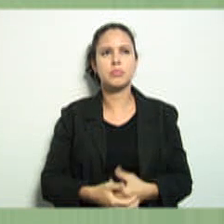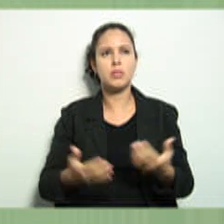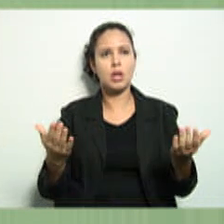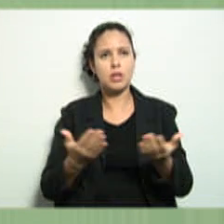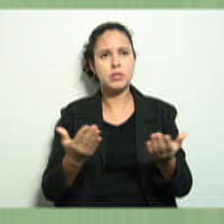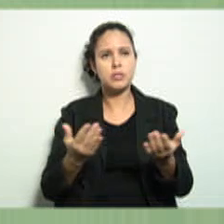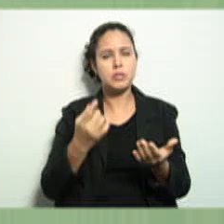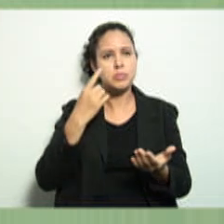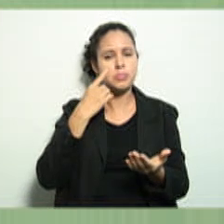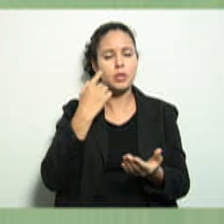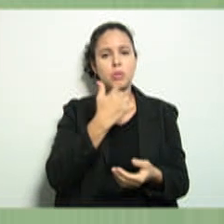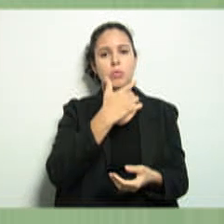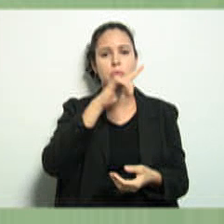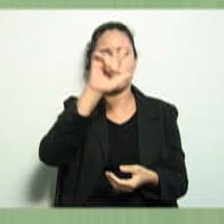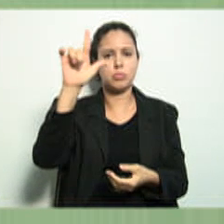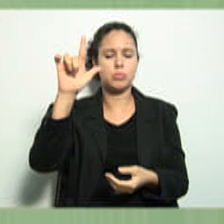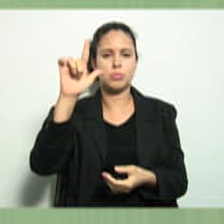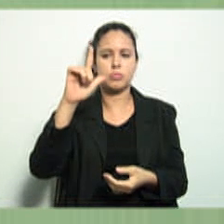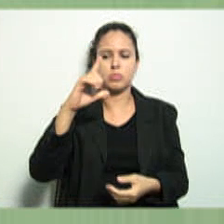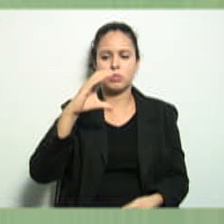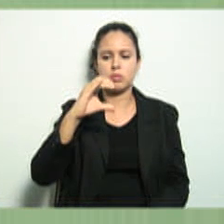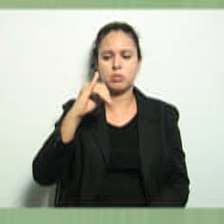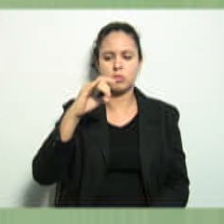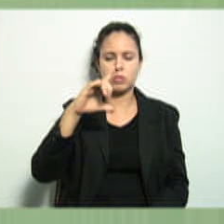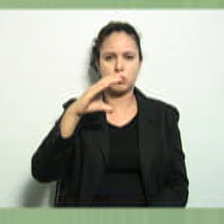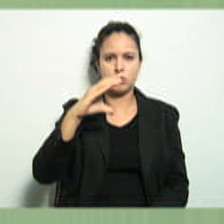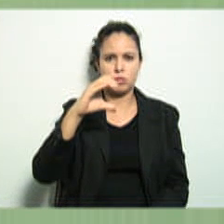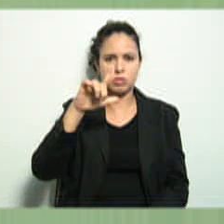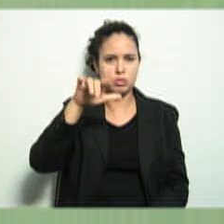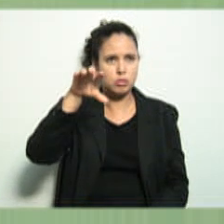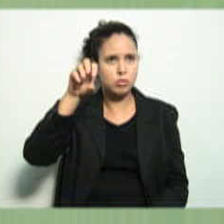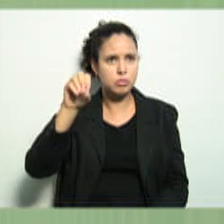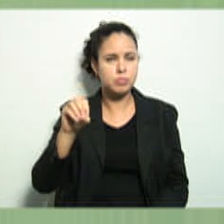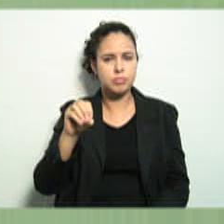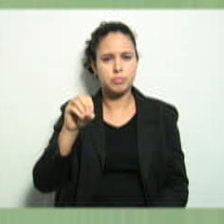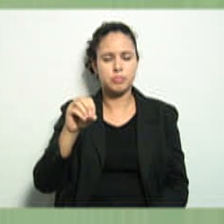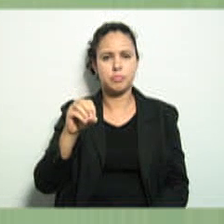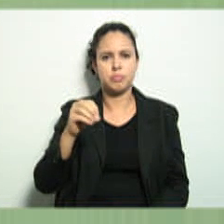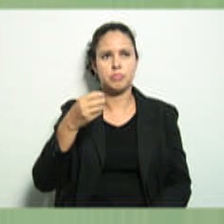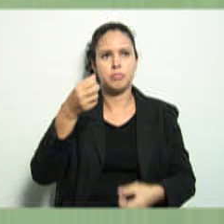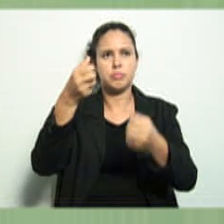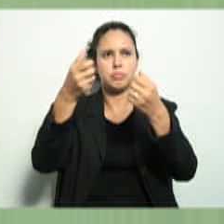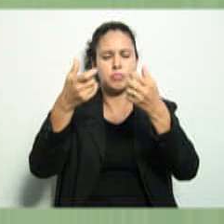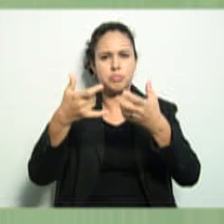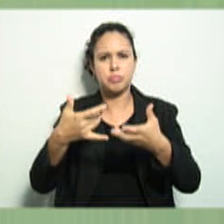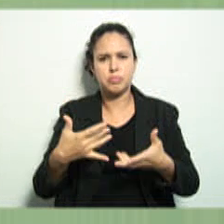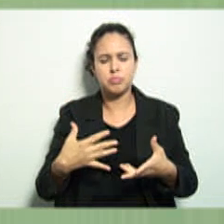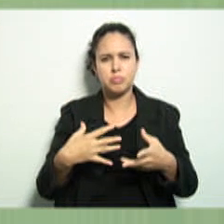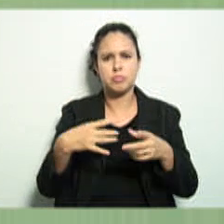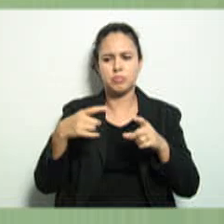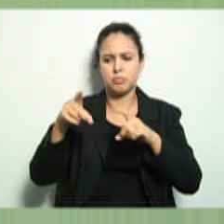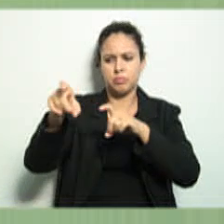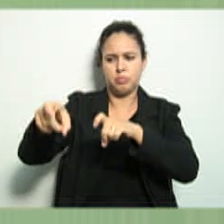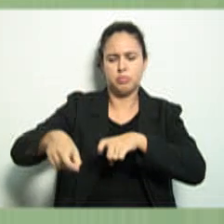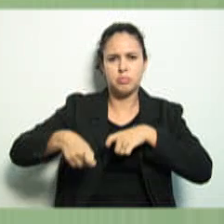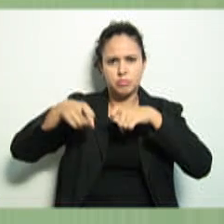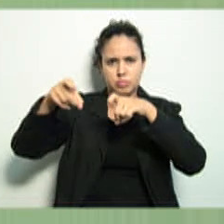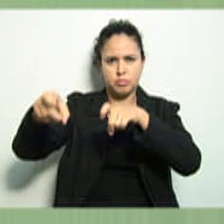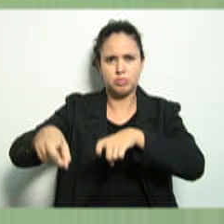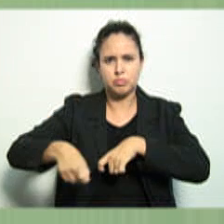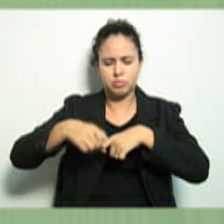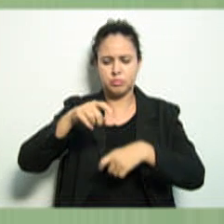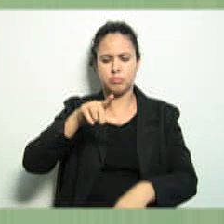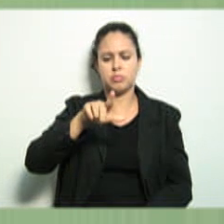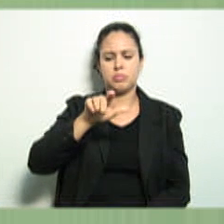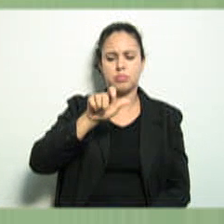Agora, um outro ciclo econômico da história de Rondônia, vamos falar sobre o garimpo, especificamente o garimpo do estanho, que vai